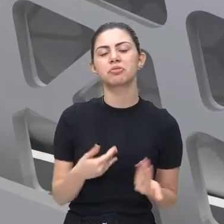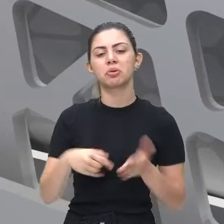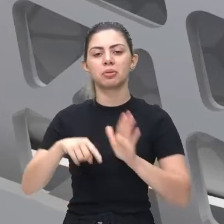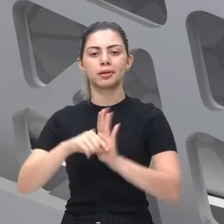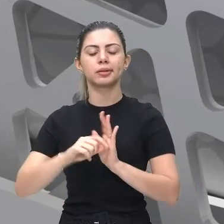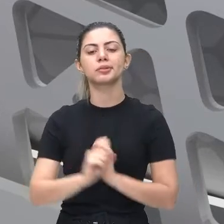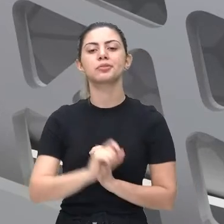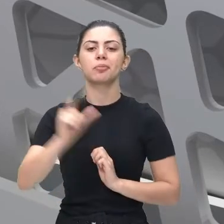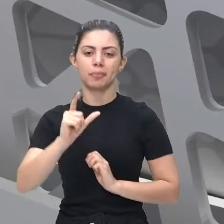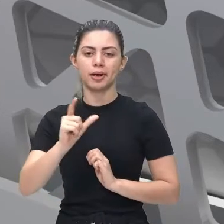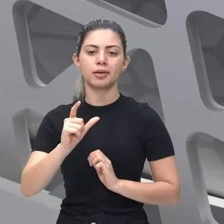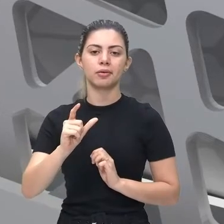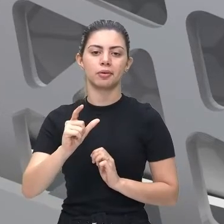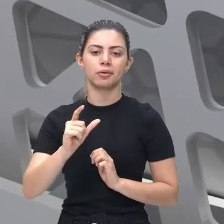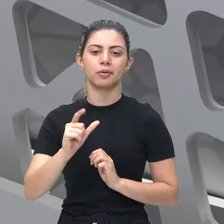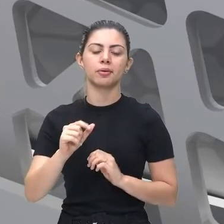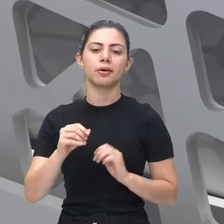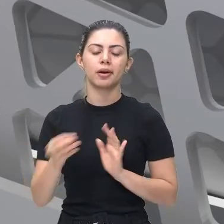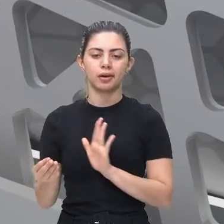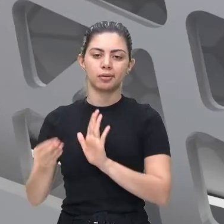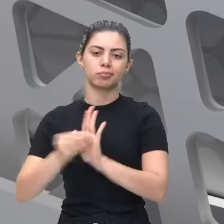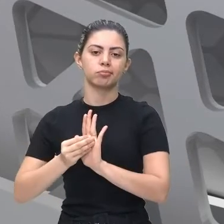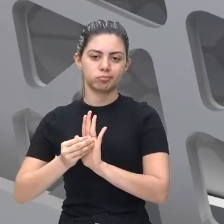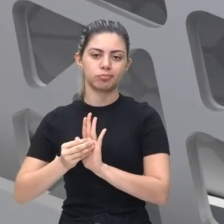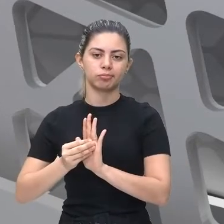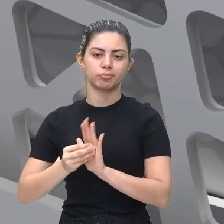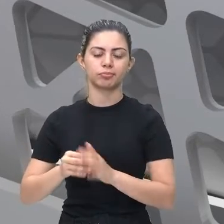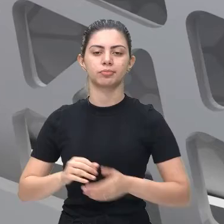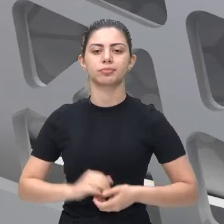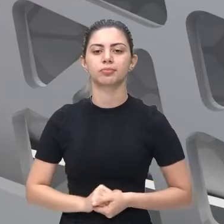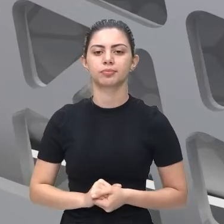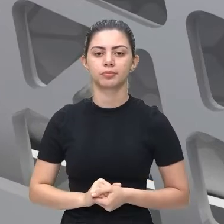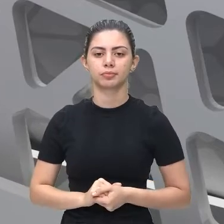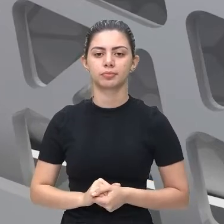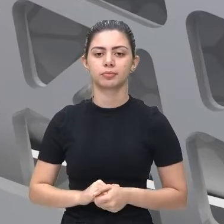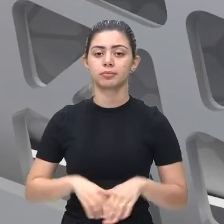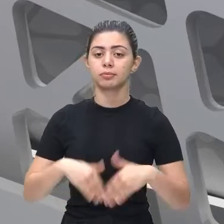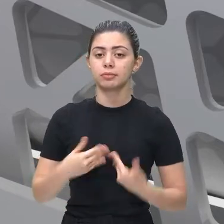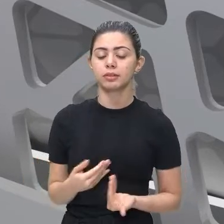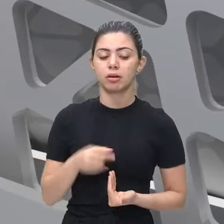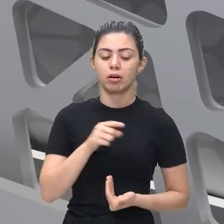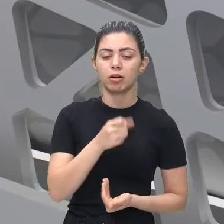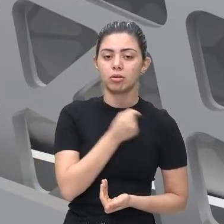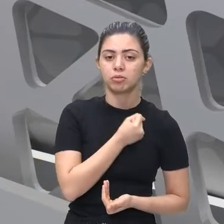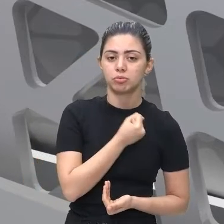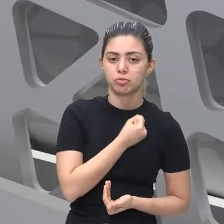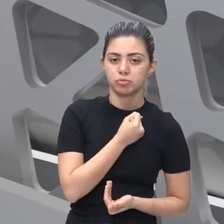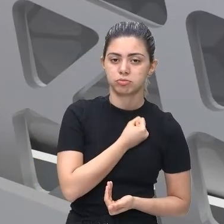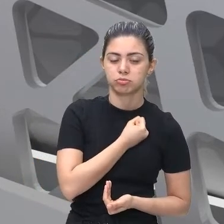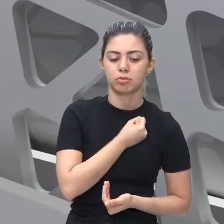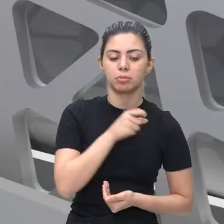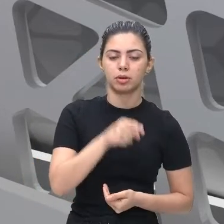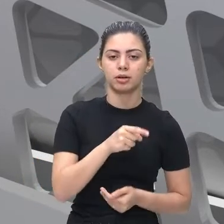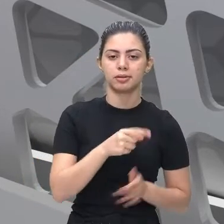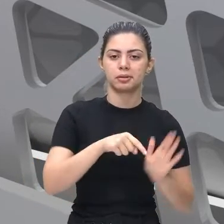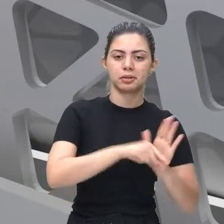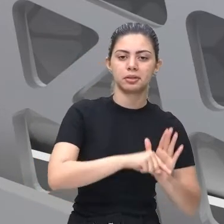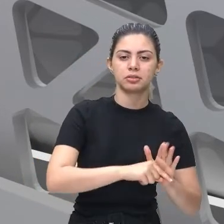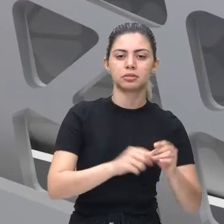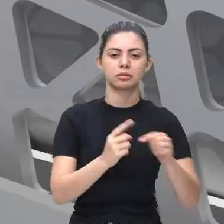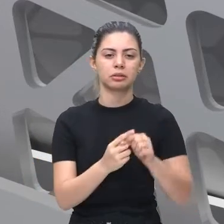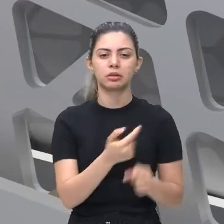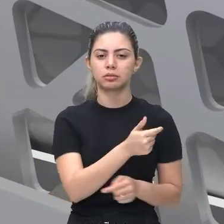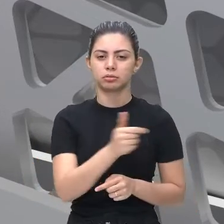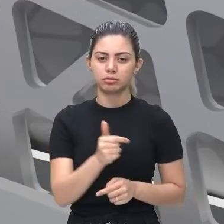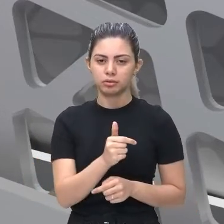valor absoluto o número se torna sem sinal e através do número se tornar sem sinal nós temos o poder da